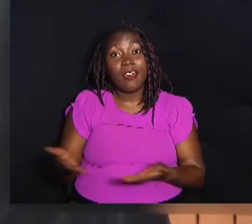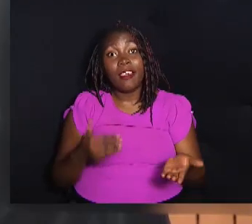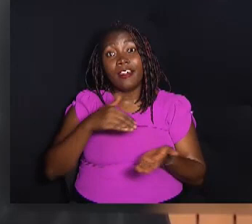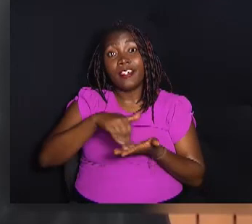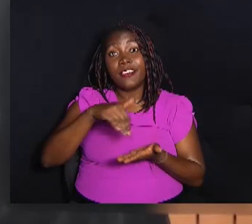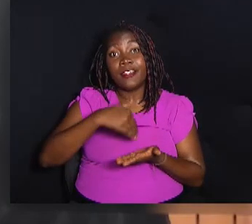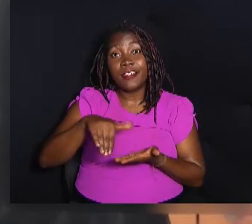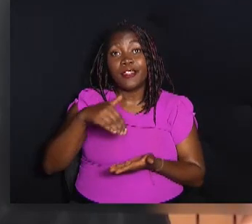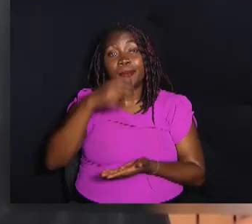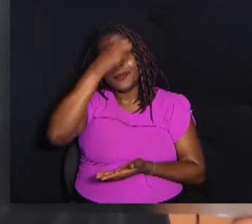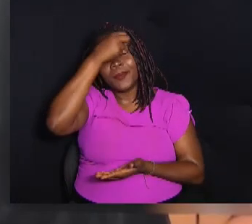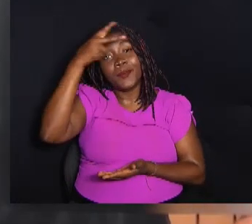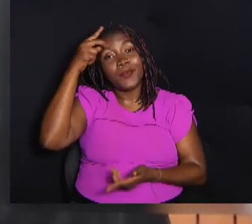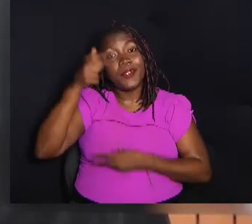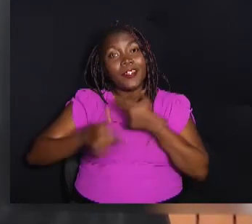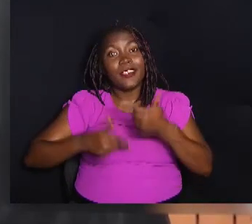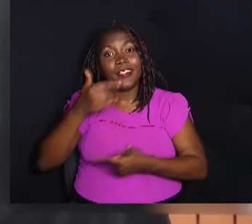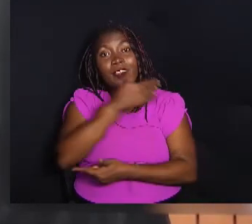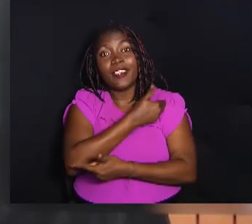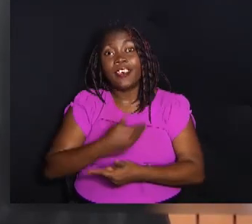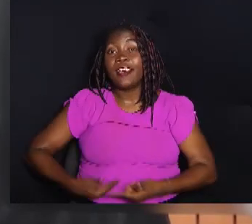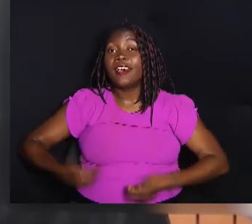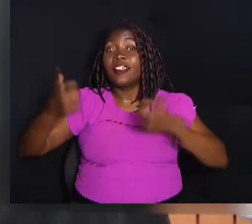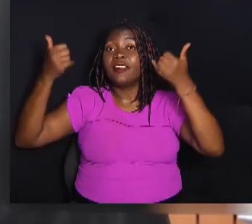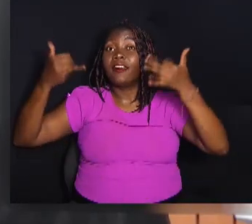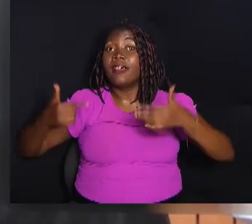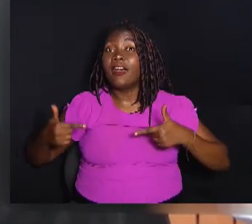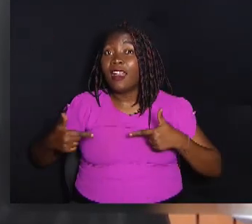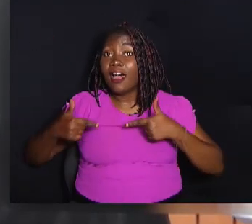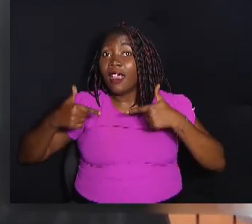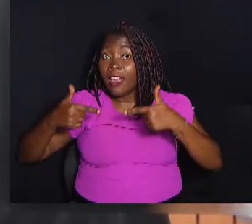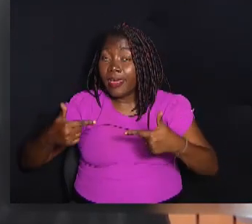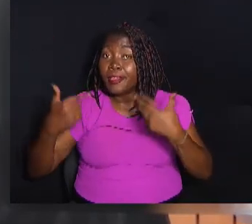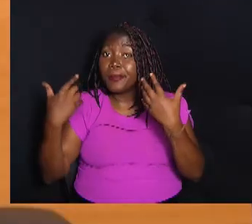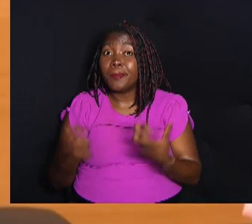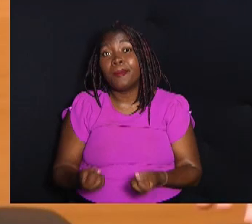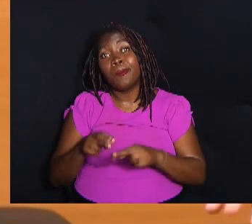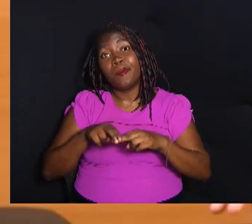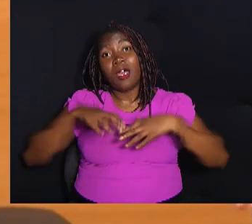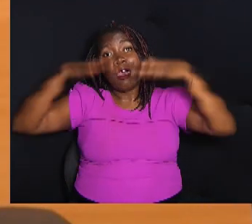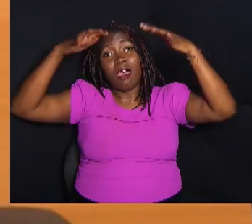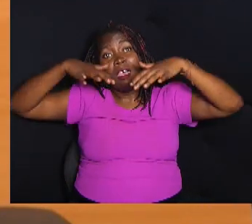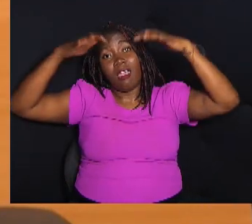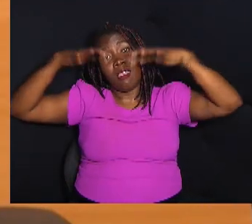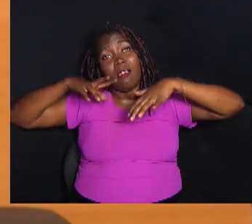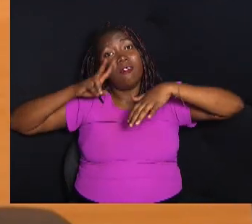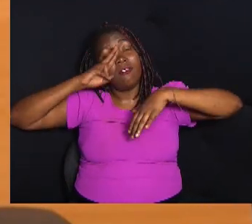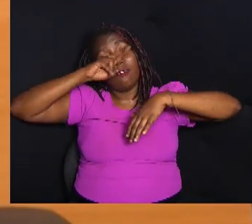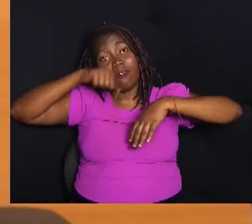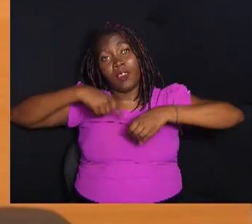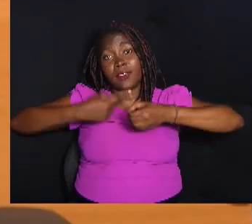Ernesto Dimas paulella que explicou as ações tomadas devido às fortes chuvas na cidade Nasu segunda reunião os